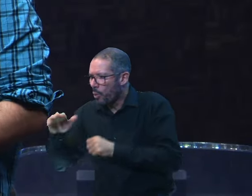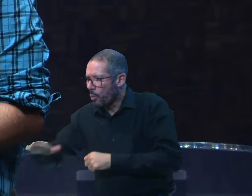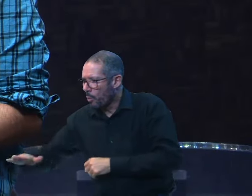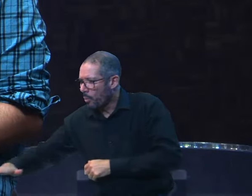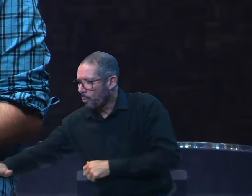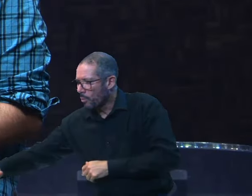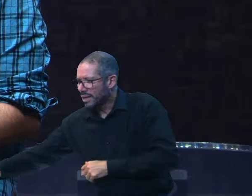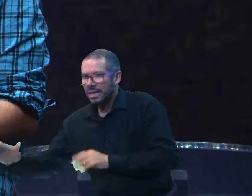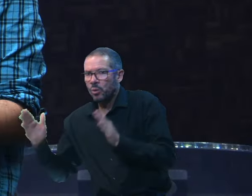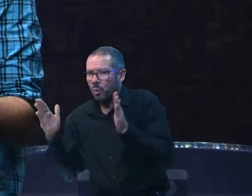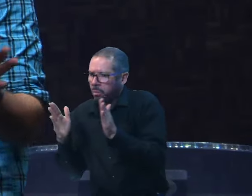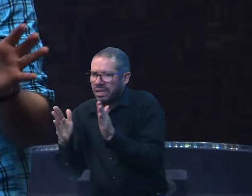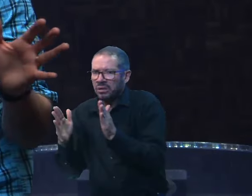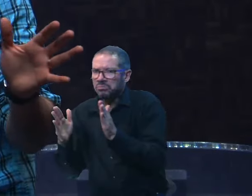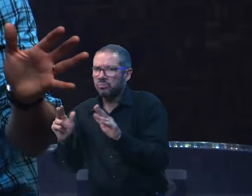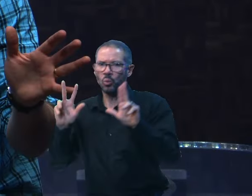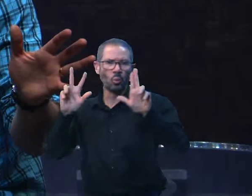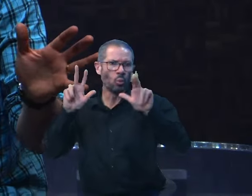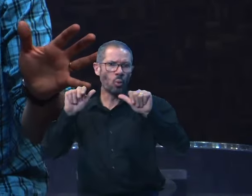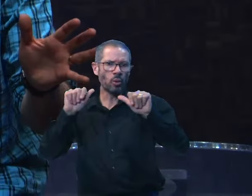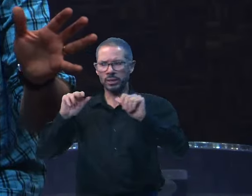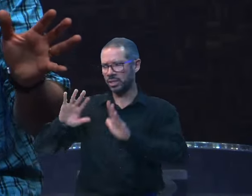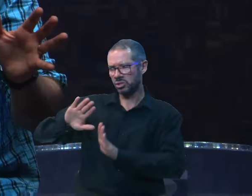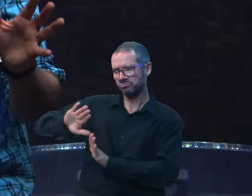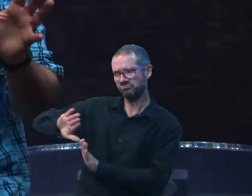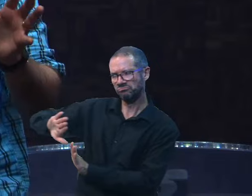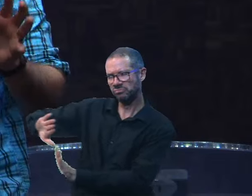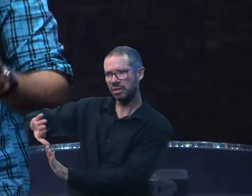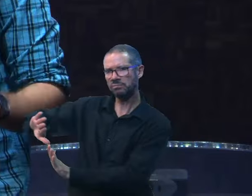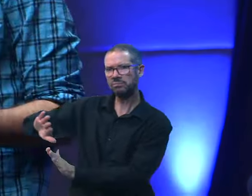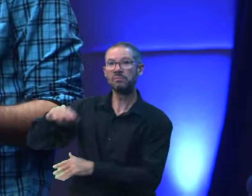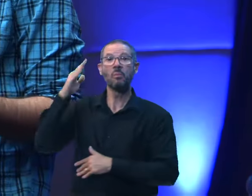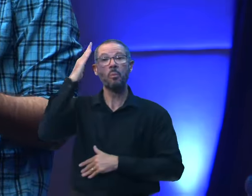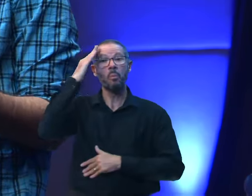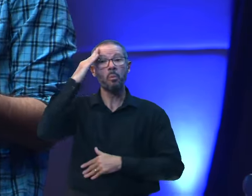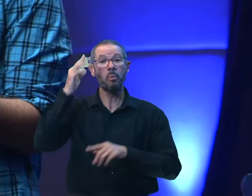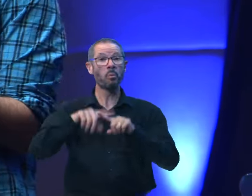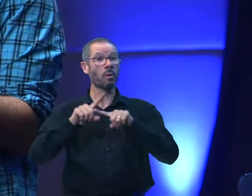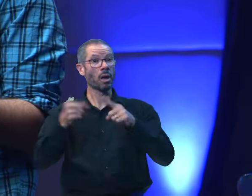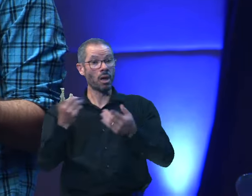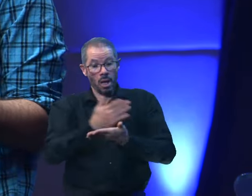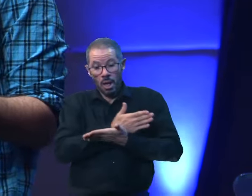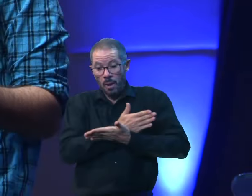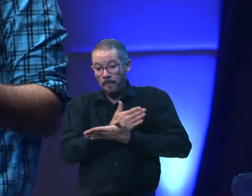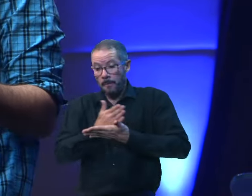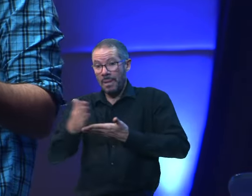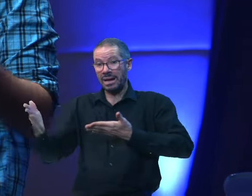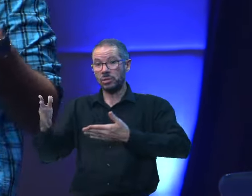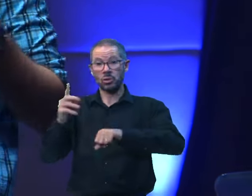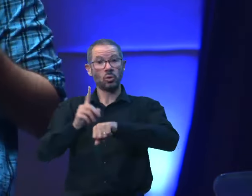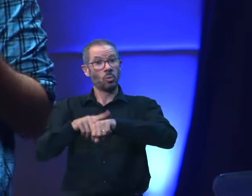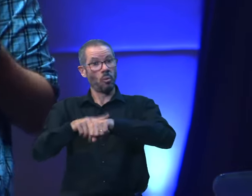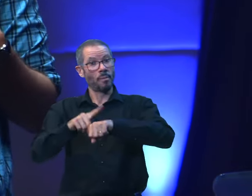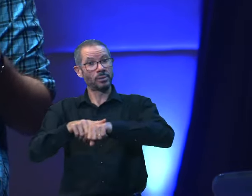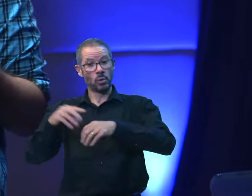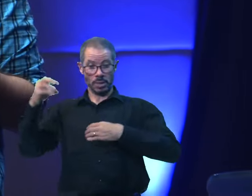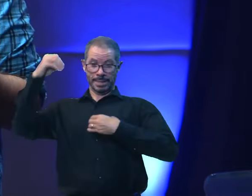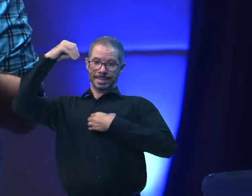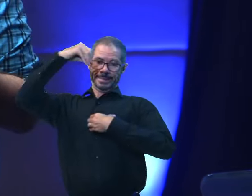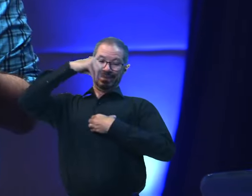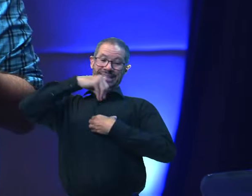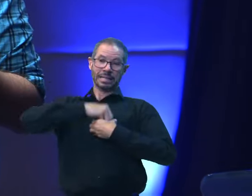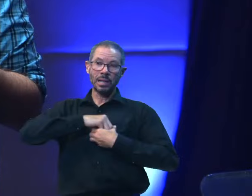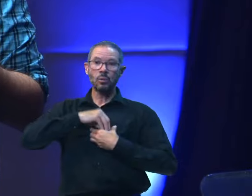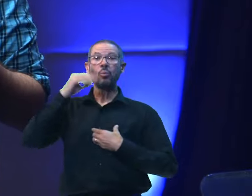acuado. Nunca deixe ele no canto. Sabe por quê? Porque a partir daquele momento, dentro dele ele vai